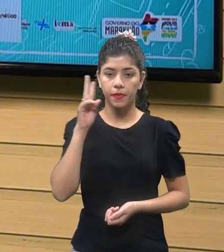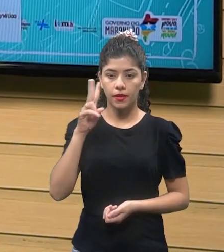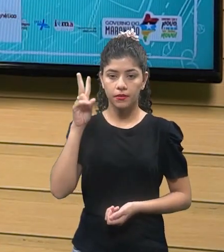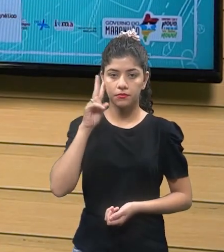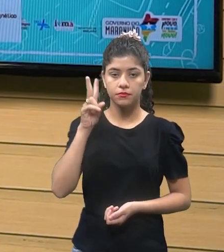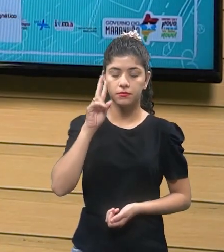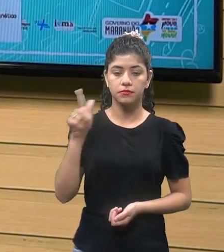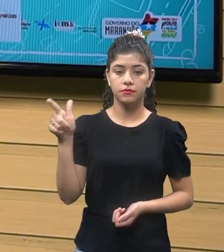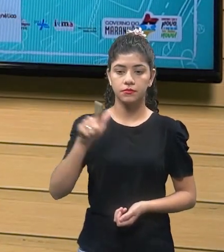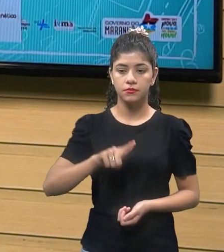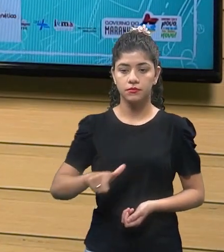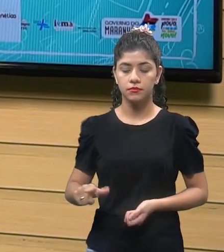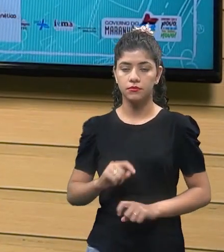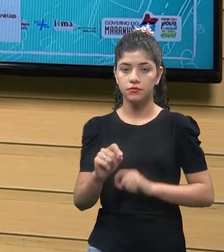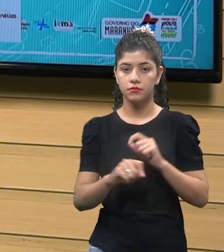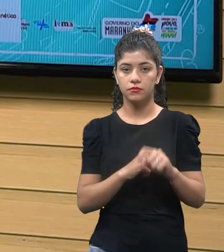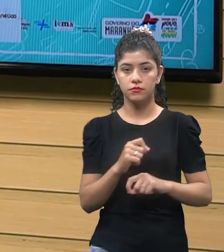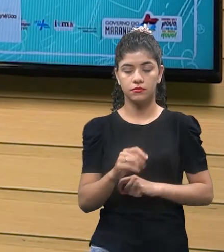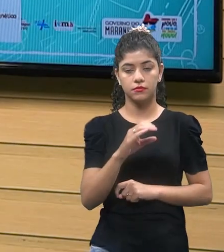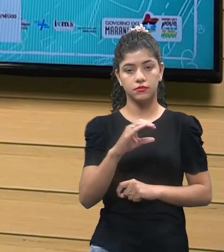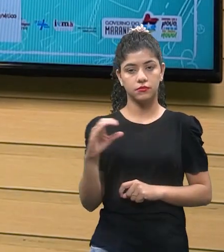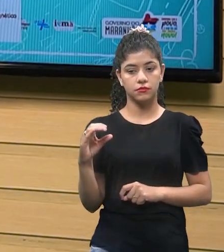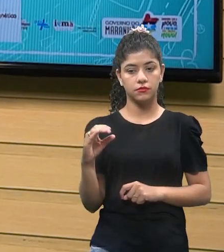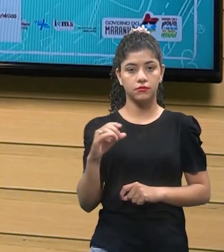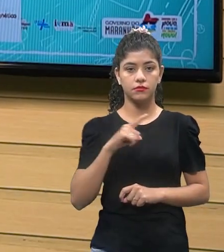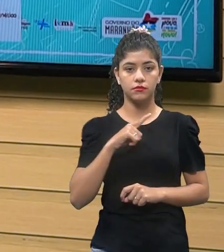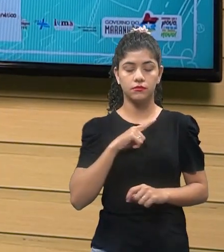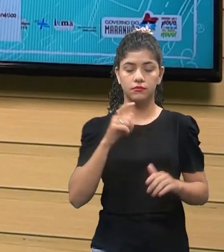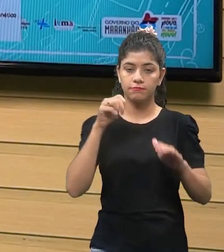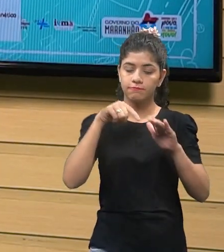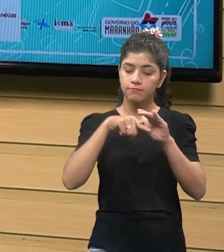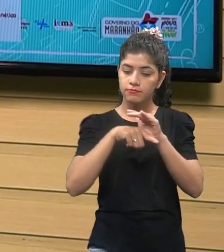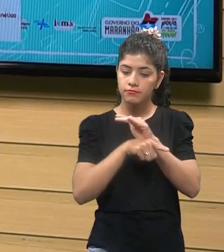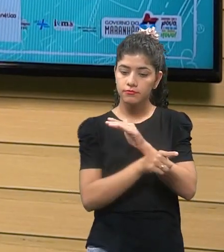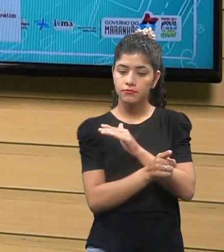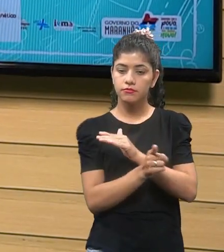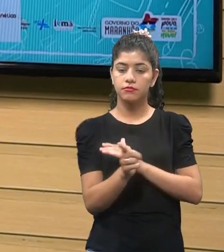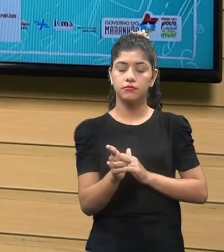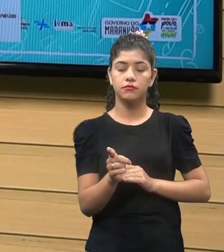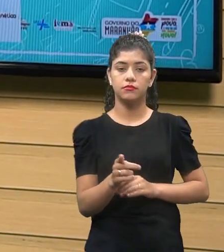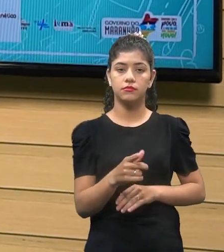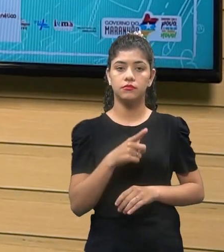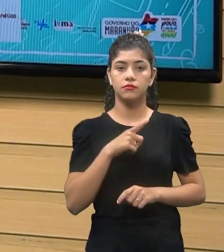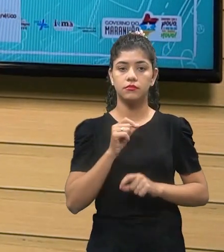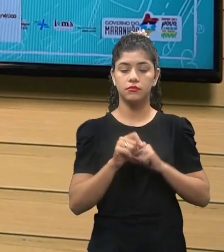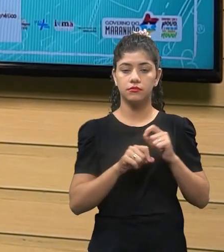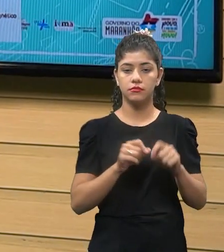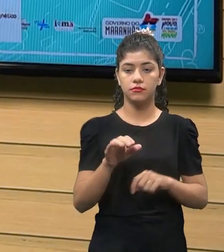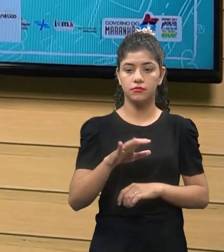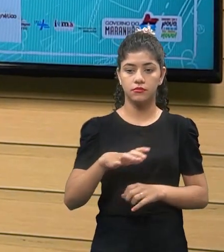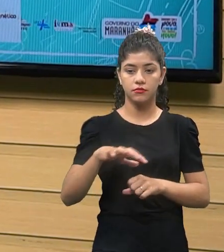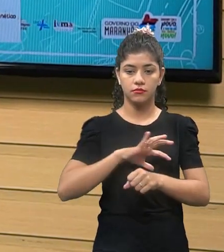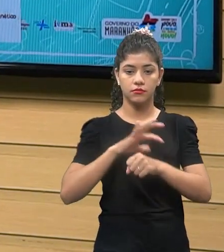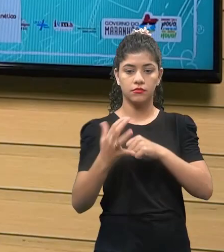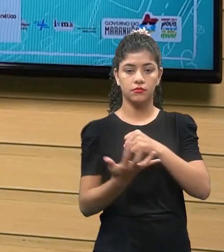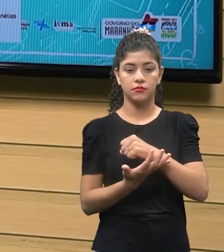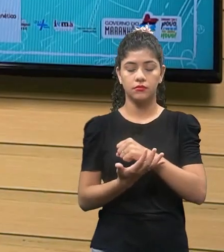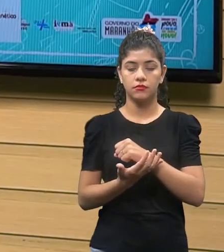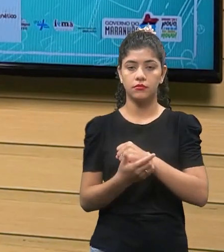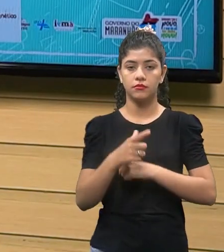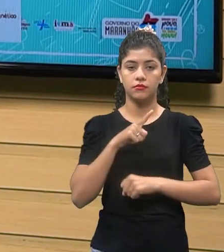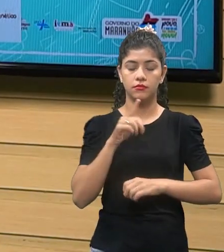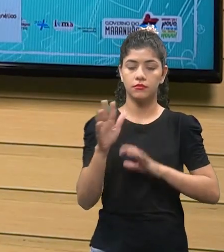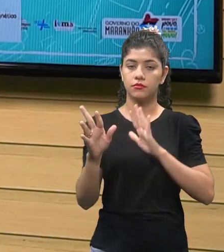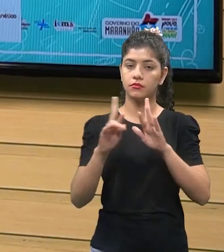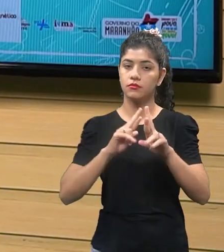relembrar um pouco, tá? A corrente elétrica que flui por dentro desse motor vai gerar um campo magnético que